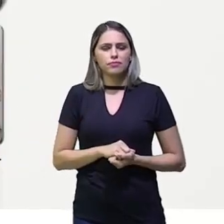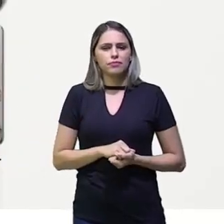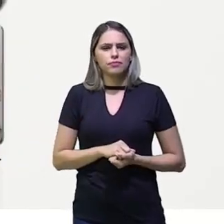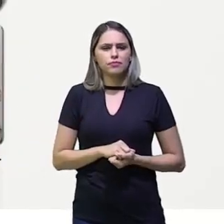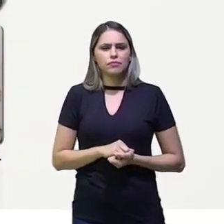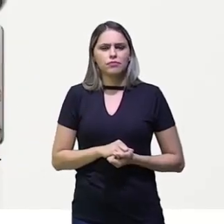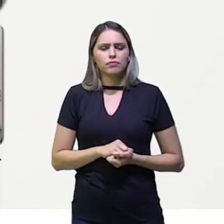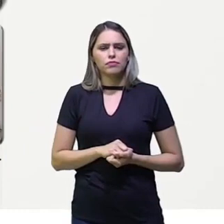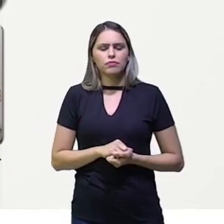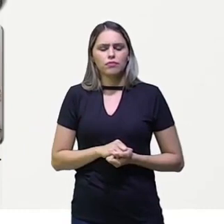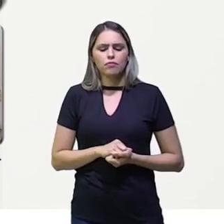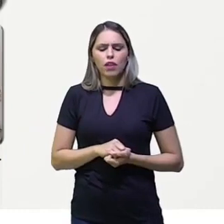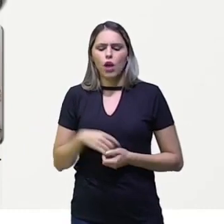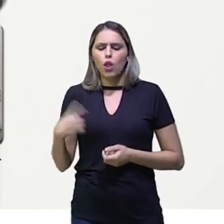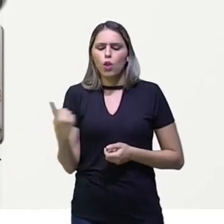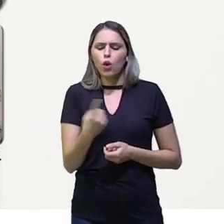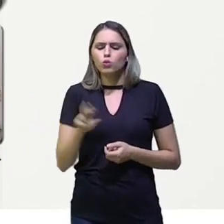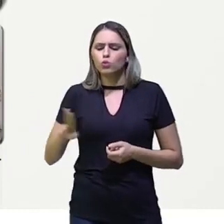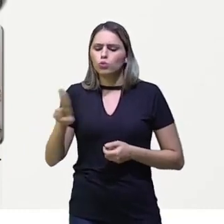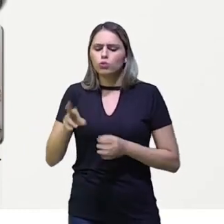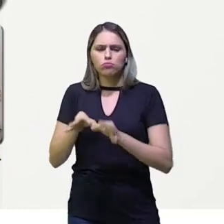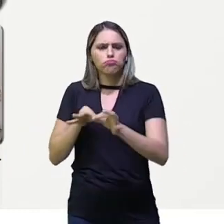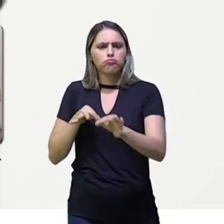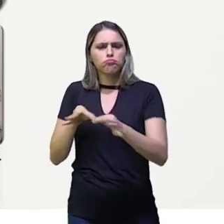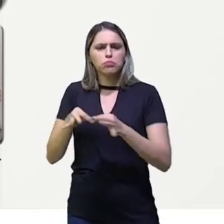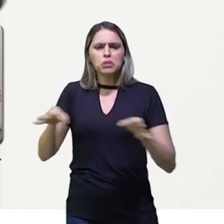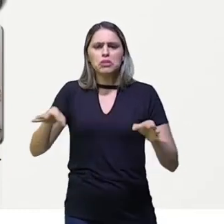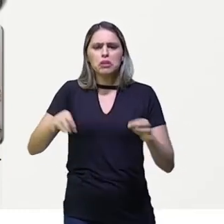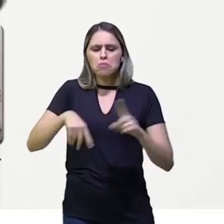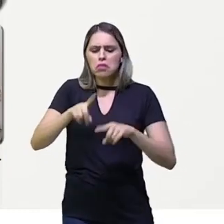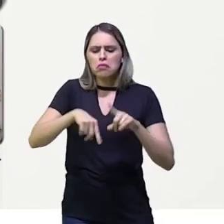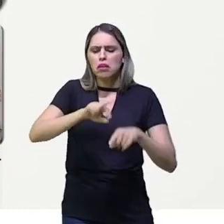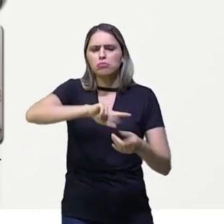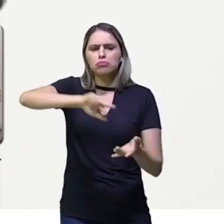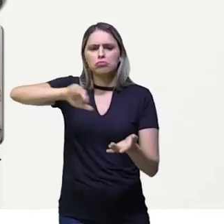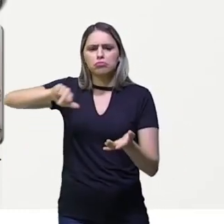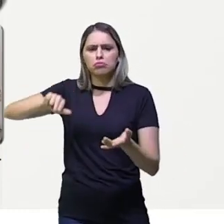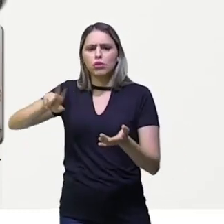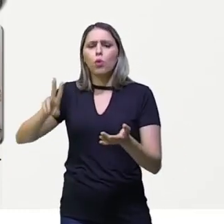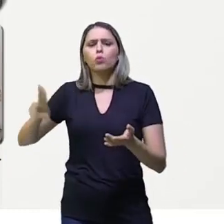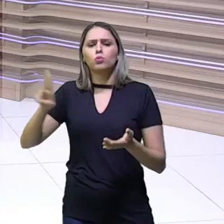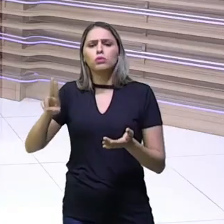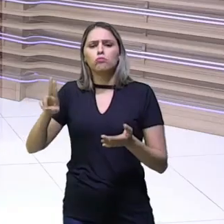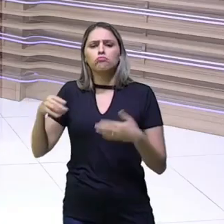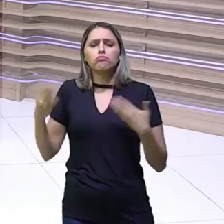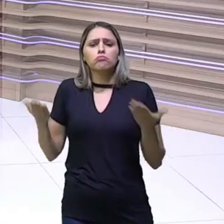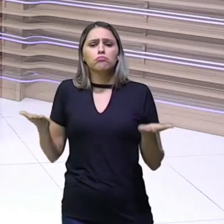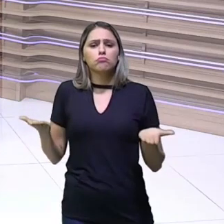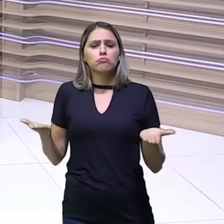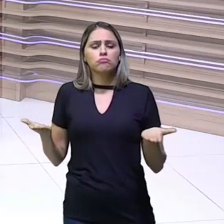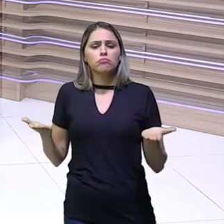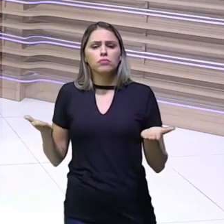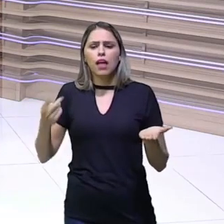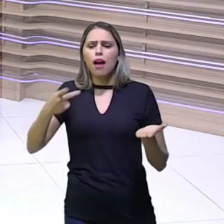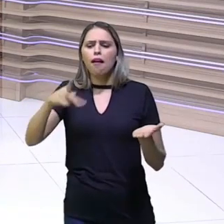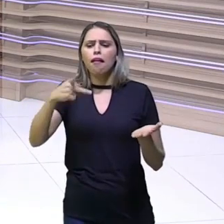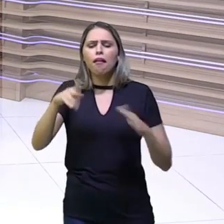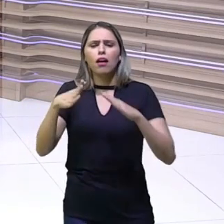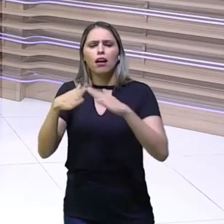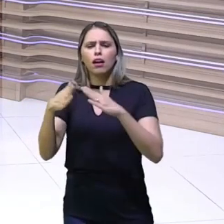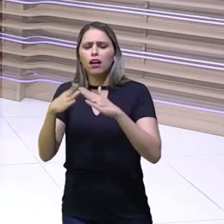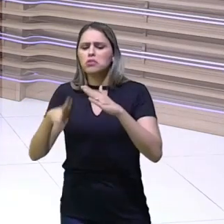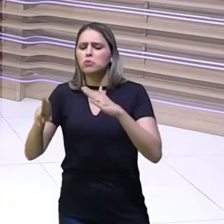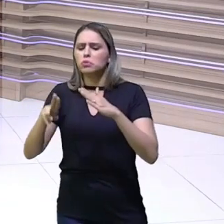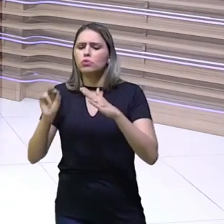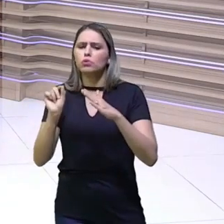O que usamos para medir as coisas? O que você usa? O que você tem na sua casa